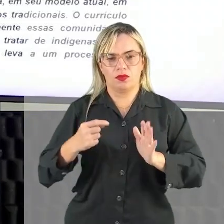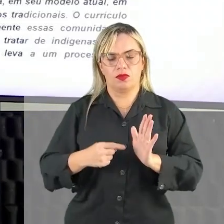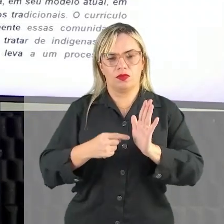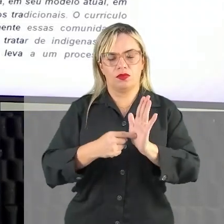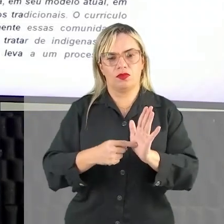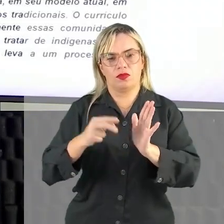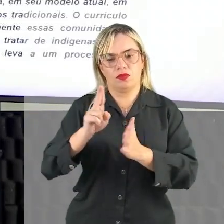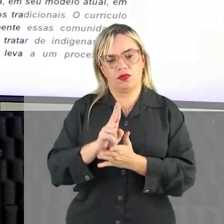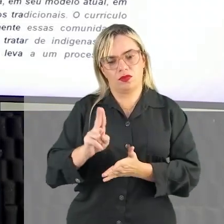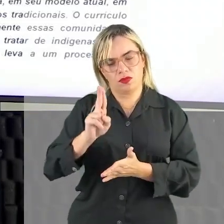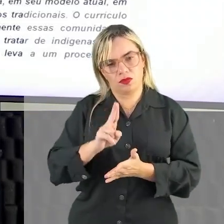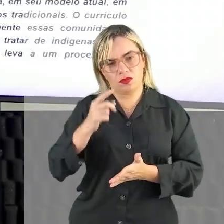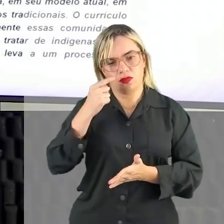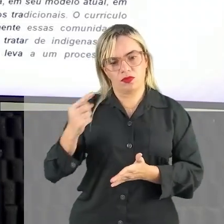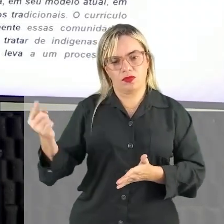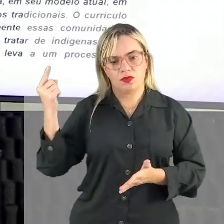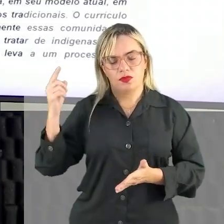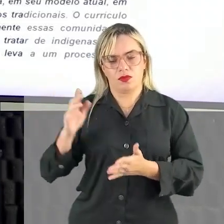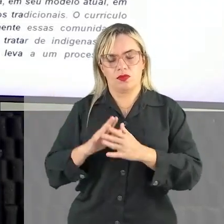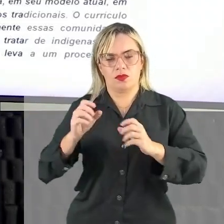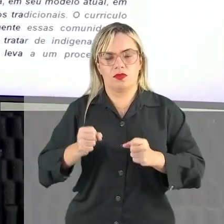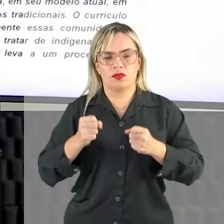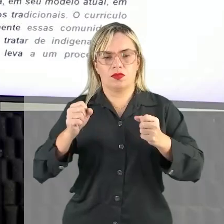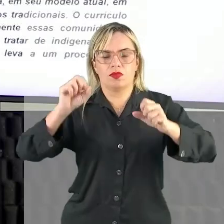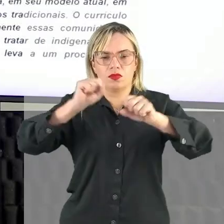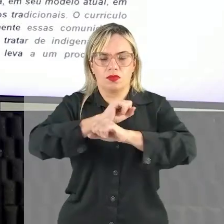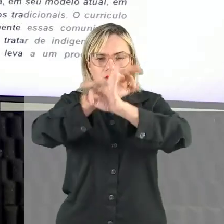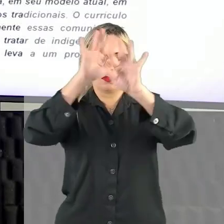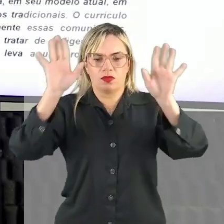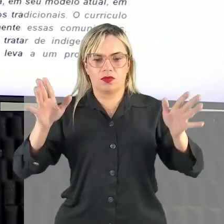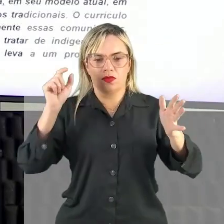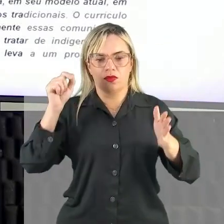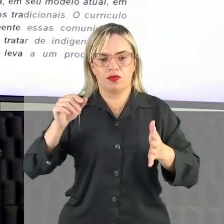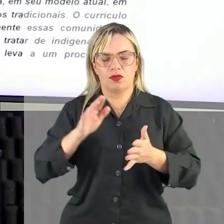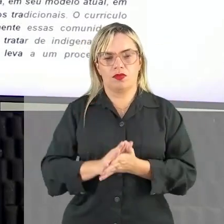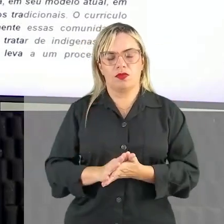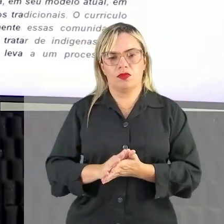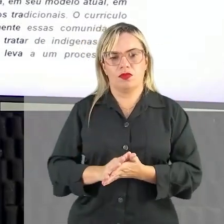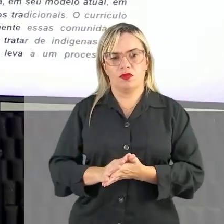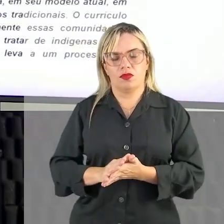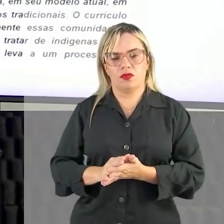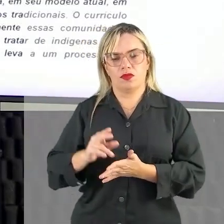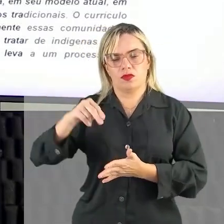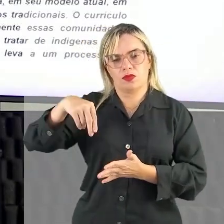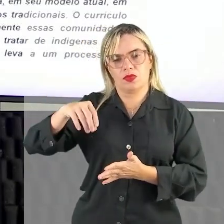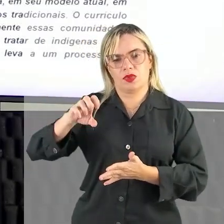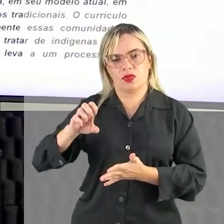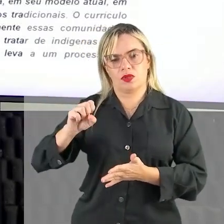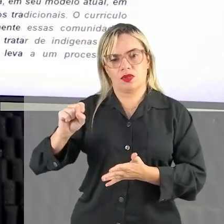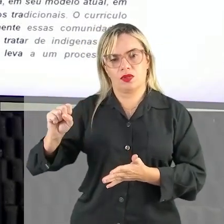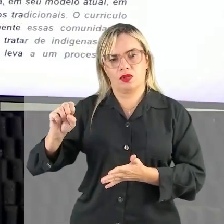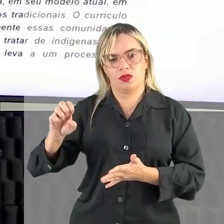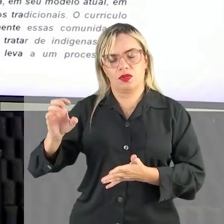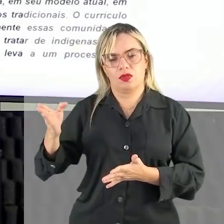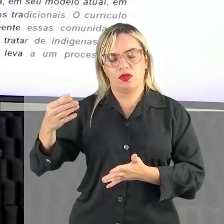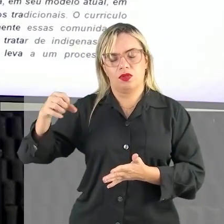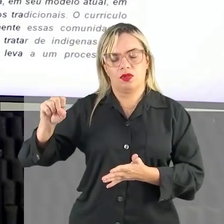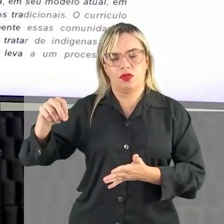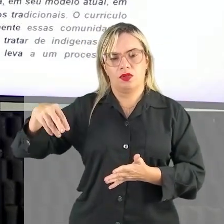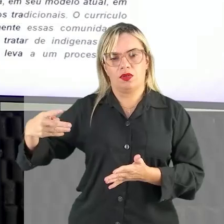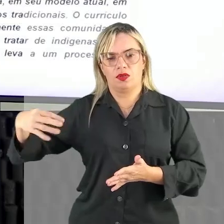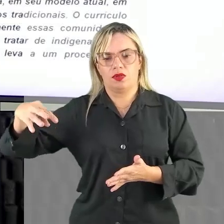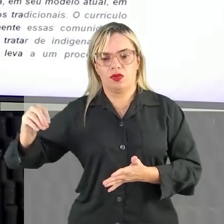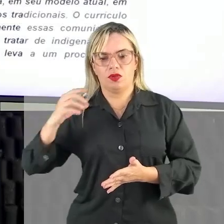que eu vou dizer bem aqui eu posso claramente colocar nesse sentido a lei de diretrizes e bases